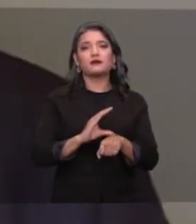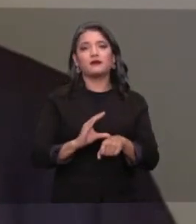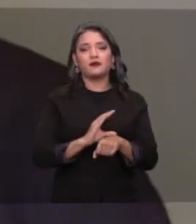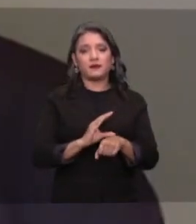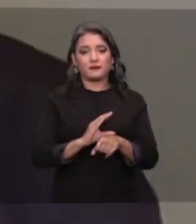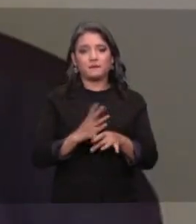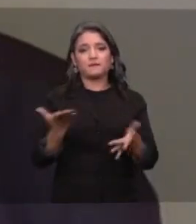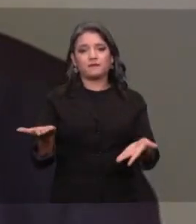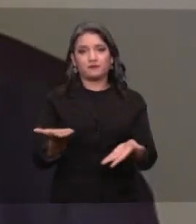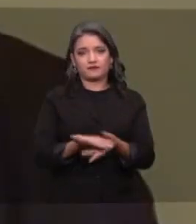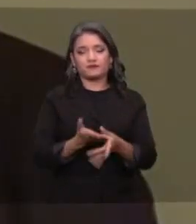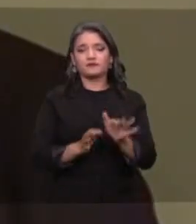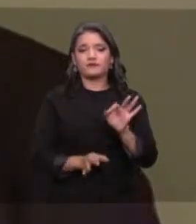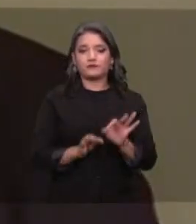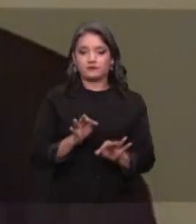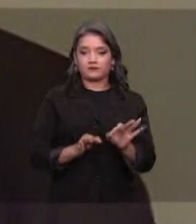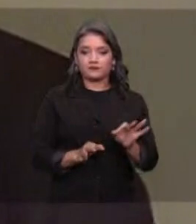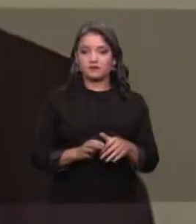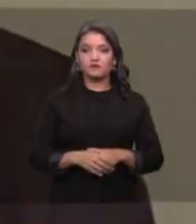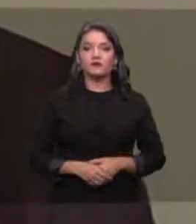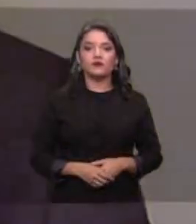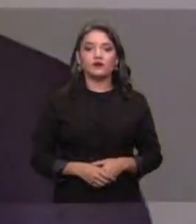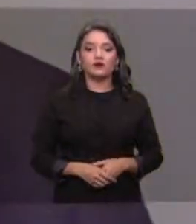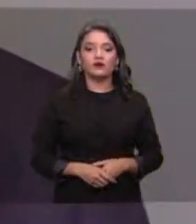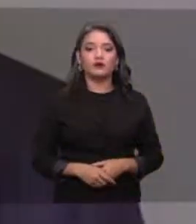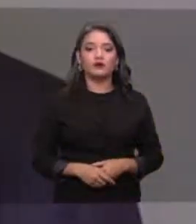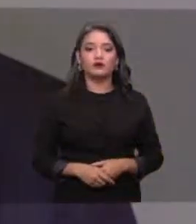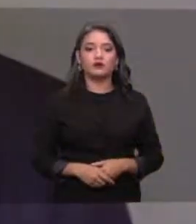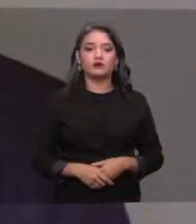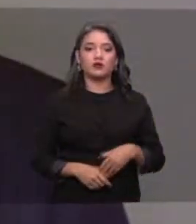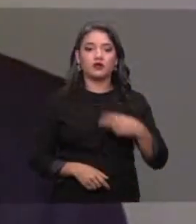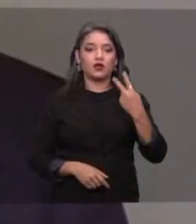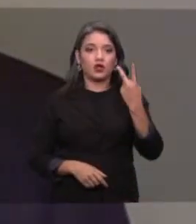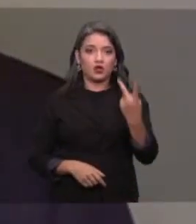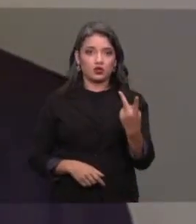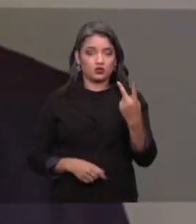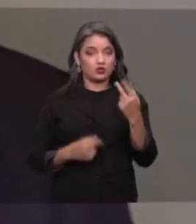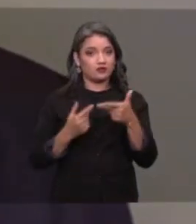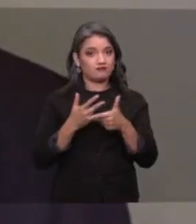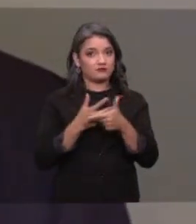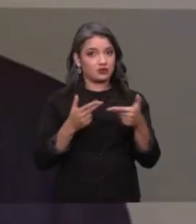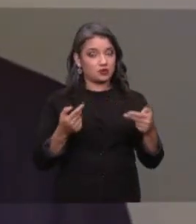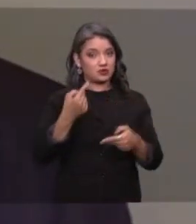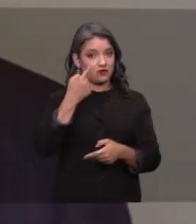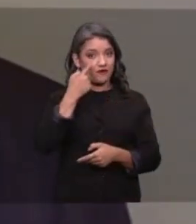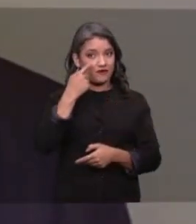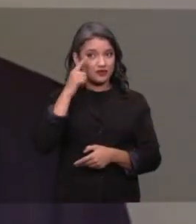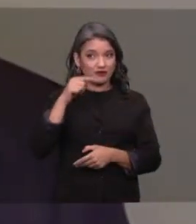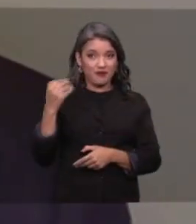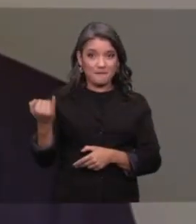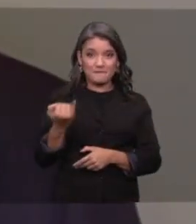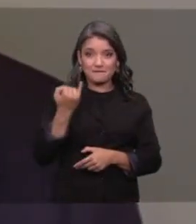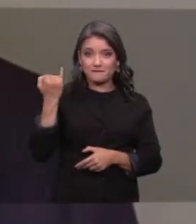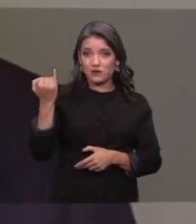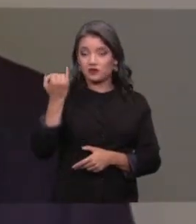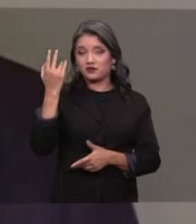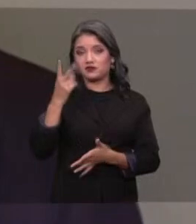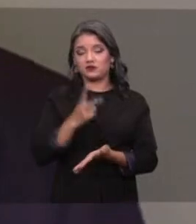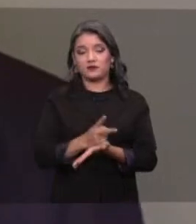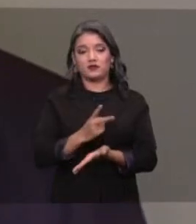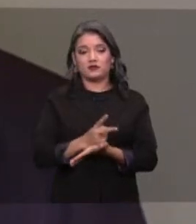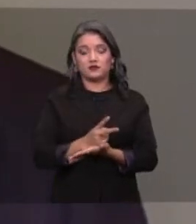nas ações em julgamento. Duas observações me parecem de fundamental importância no